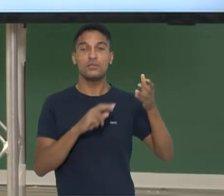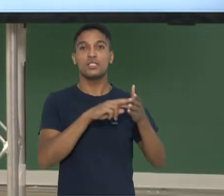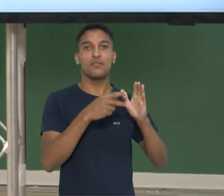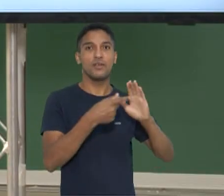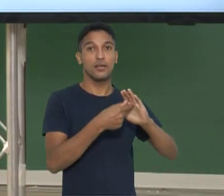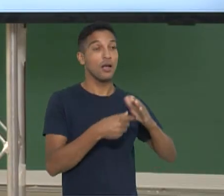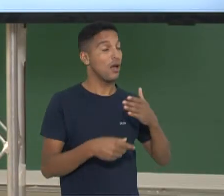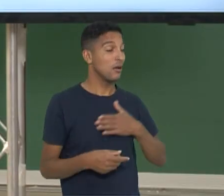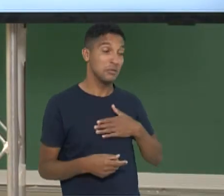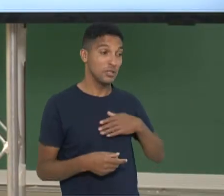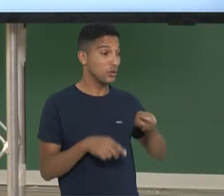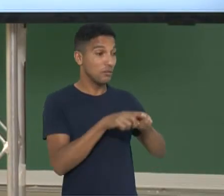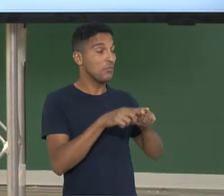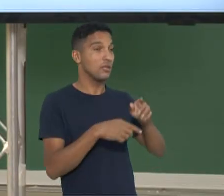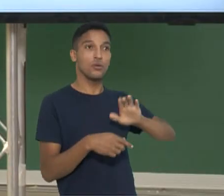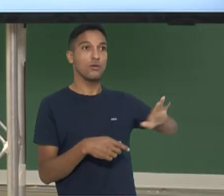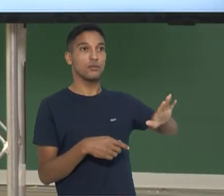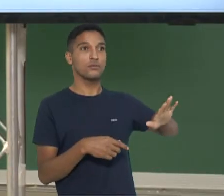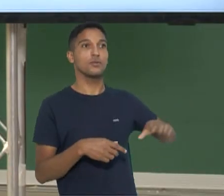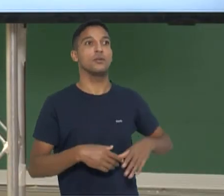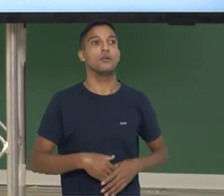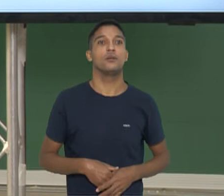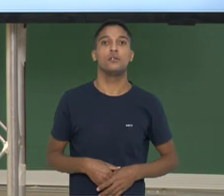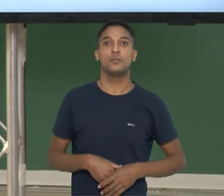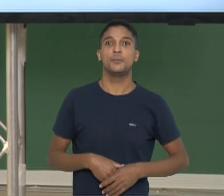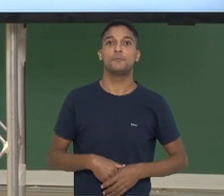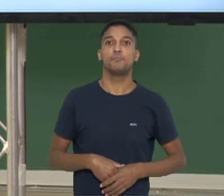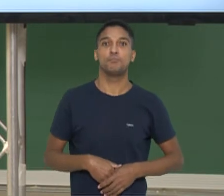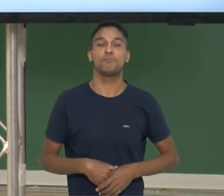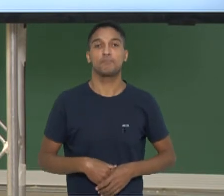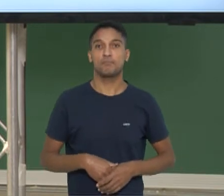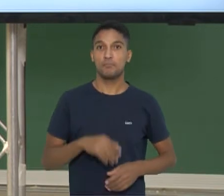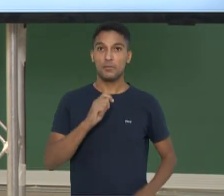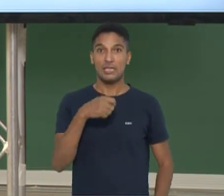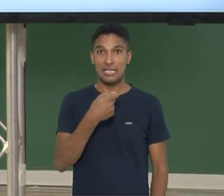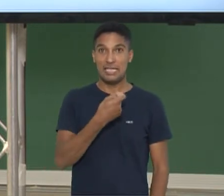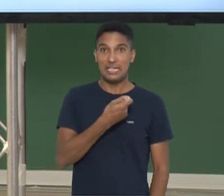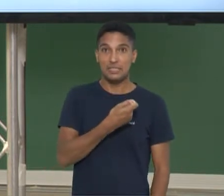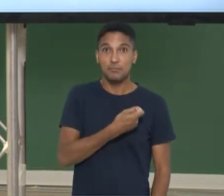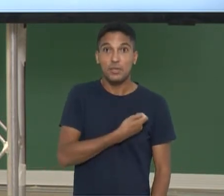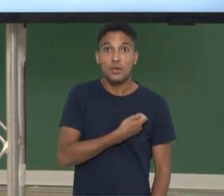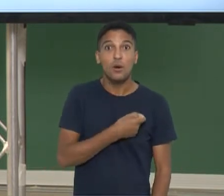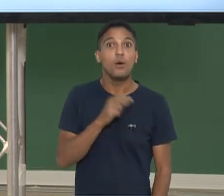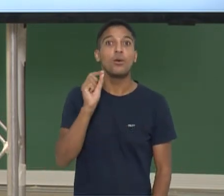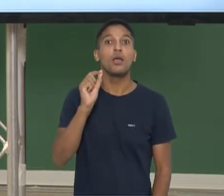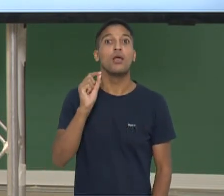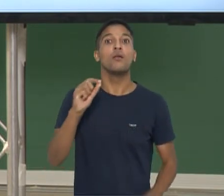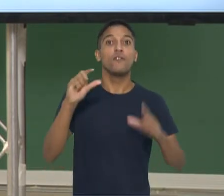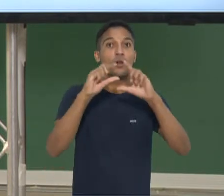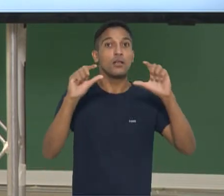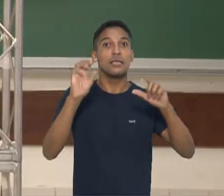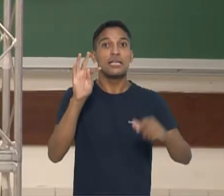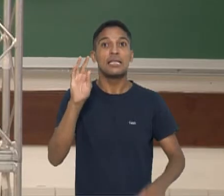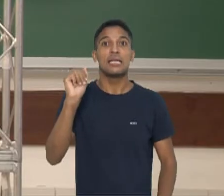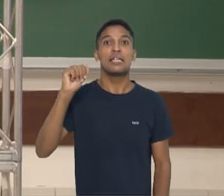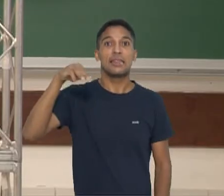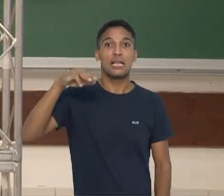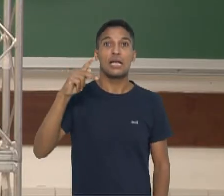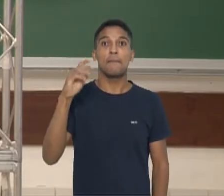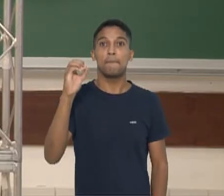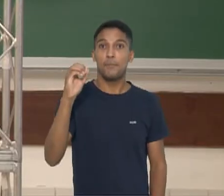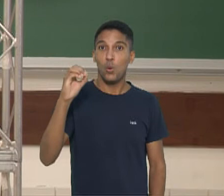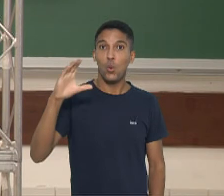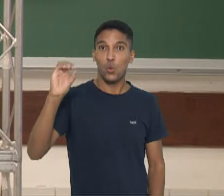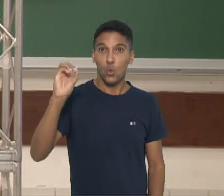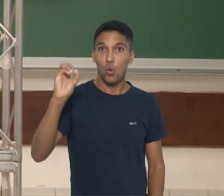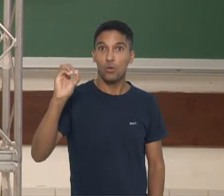não existe a expressão también no. Somente tampoco. Compreendido? Tampoco significa